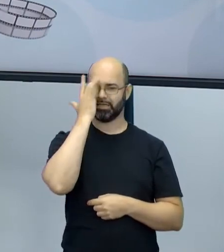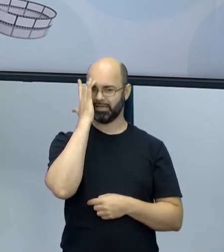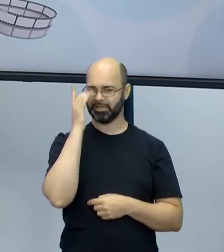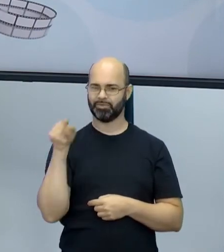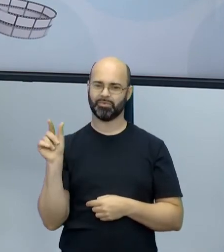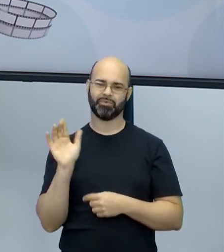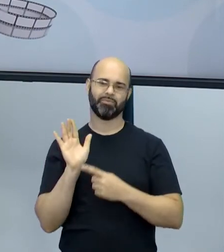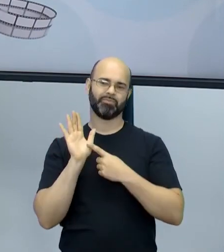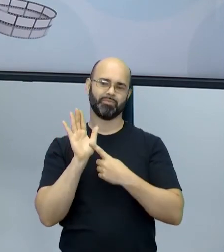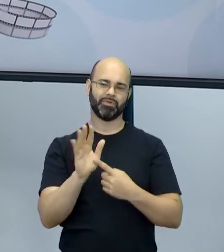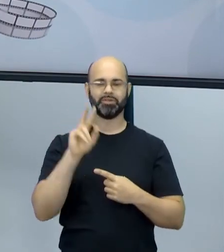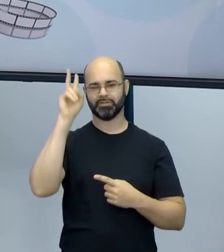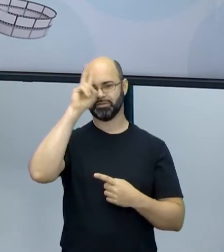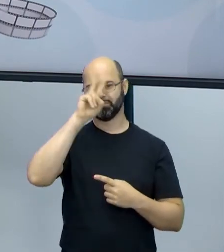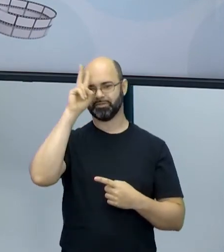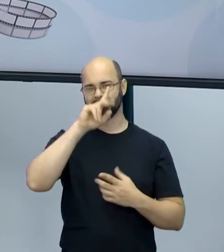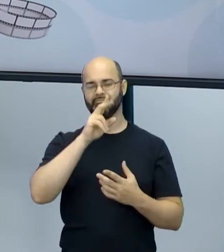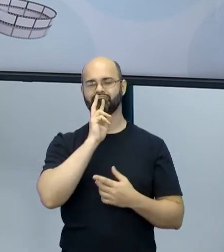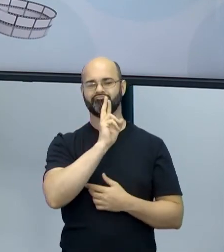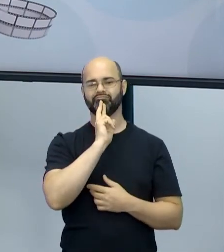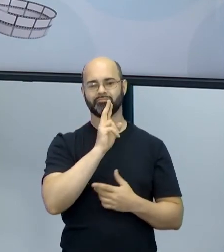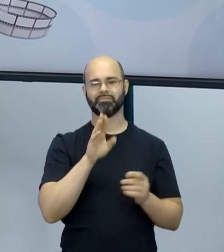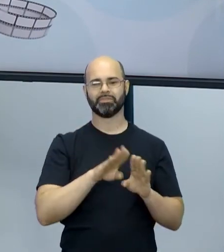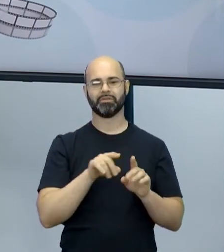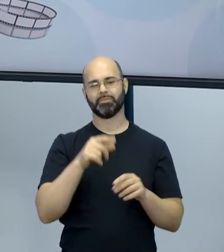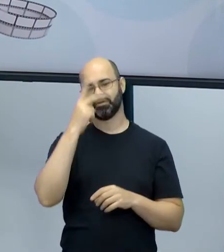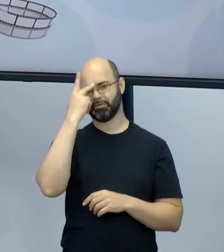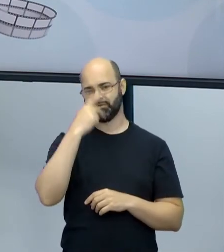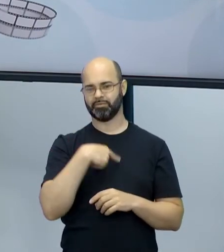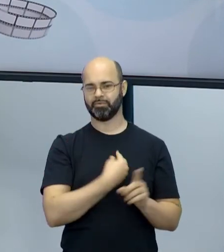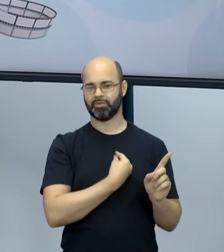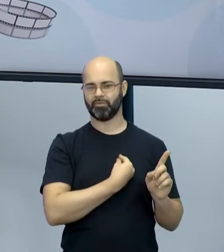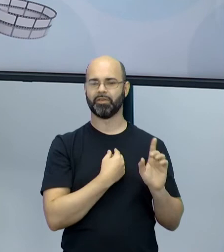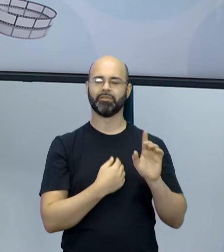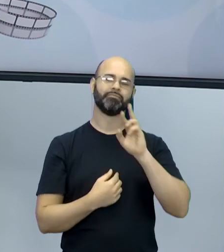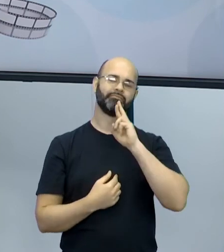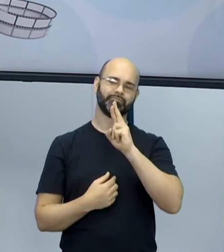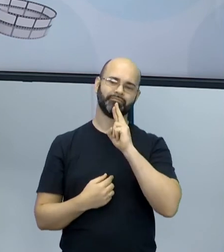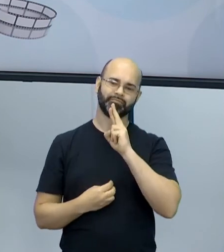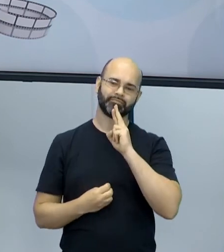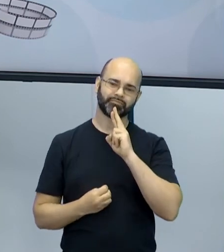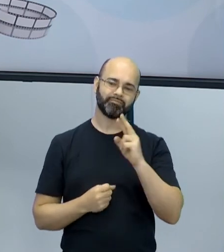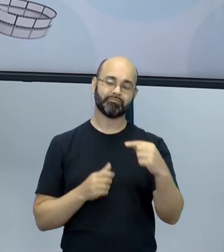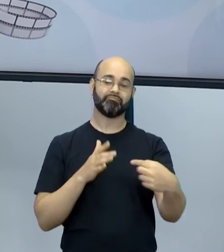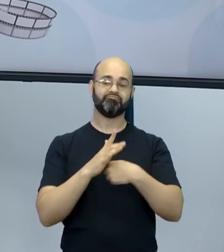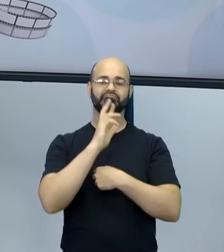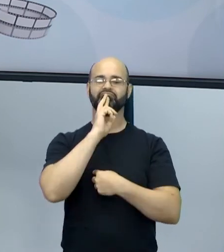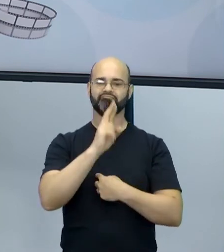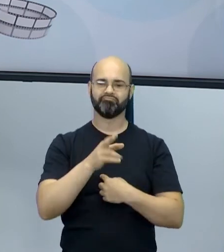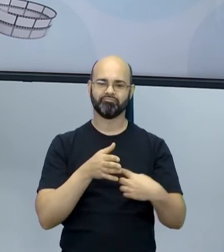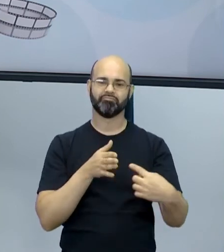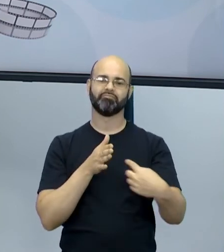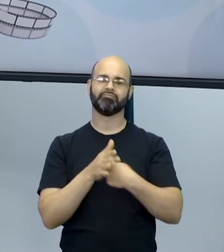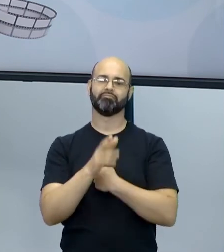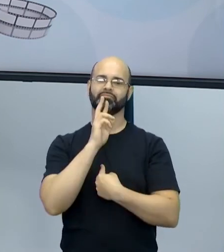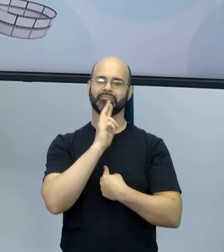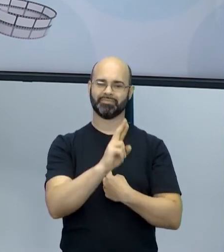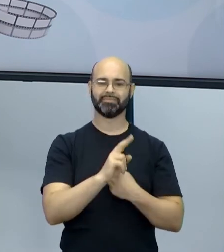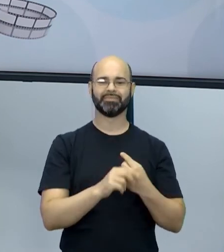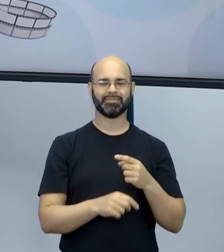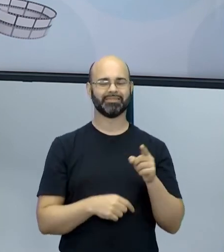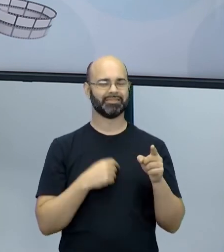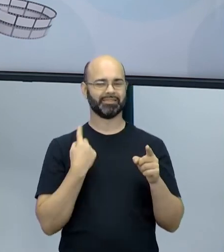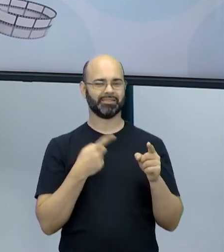aí, a história da Índia, a história dos indianos, a história individual daquela pessoa. E aí eu faço de novo aquela pergunta que eu fiz no começo da aula. Observando esse filme, a gente